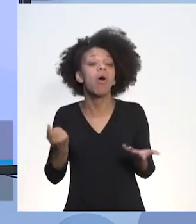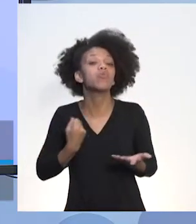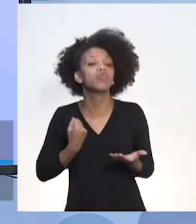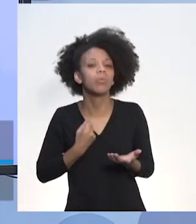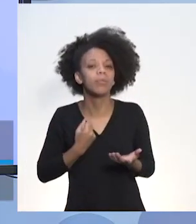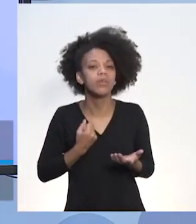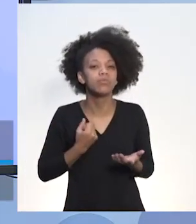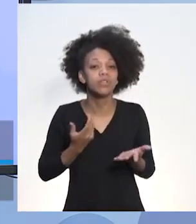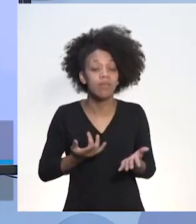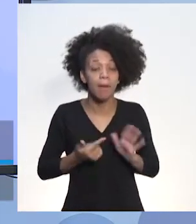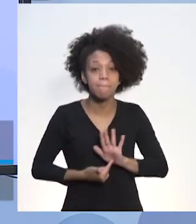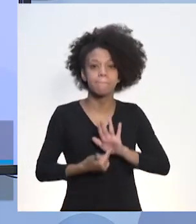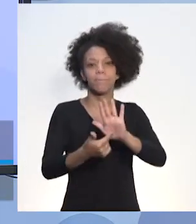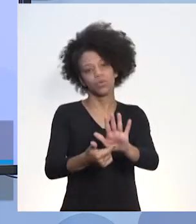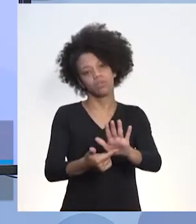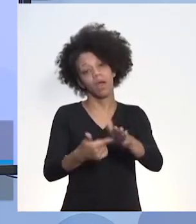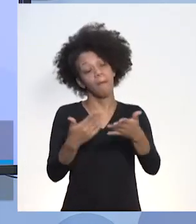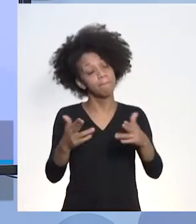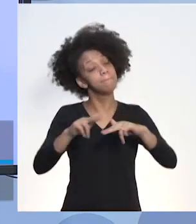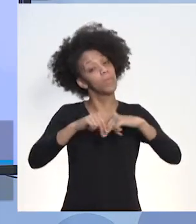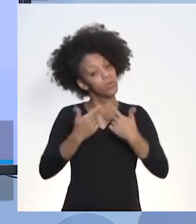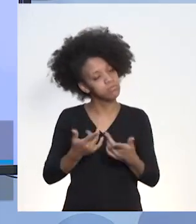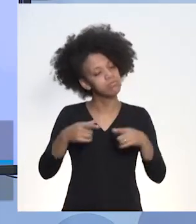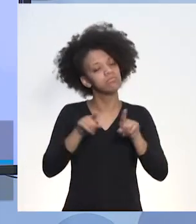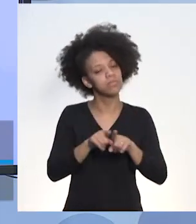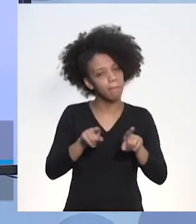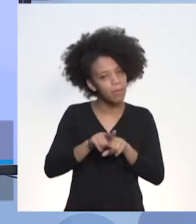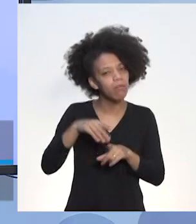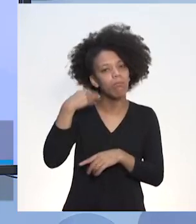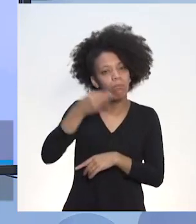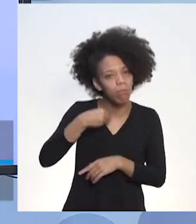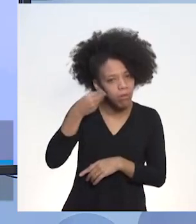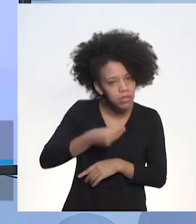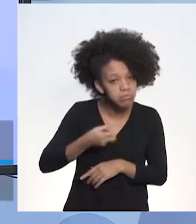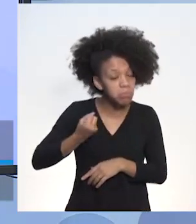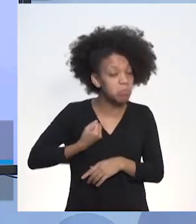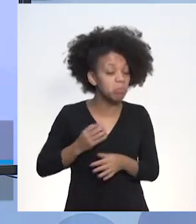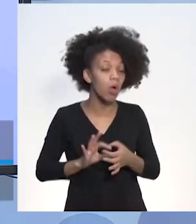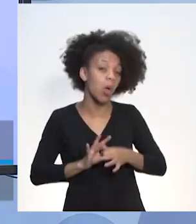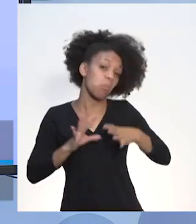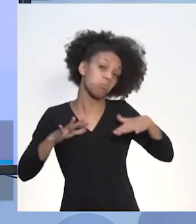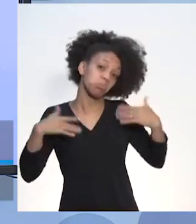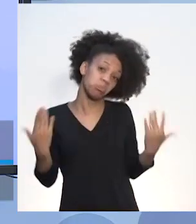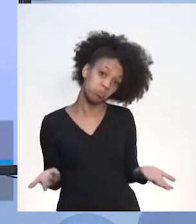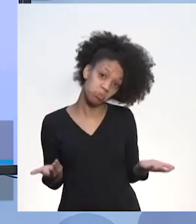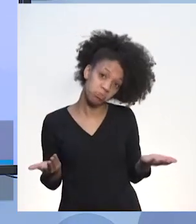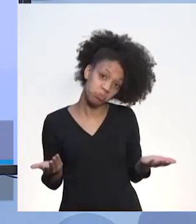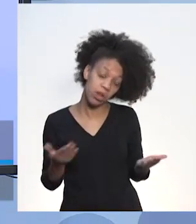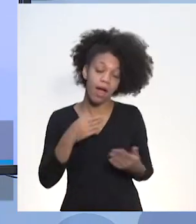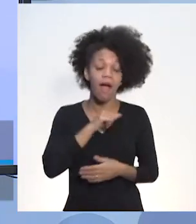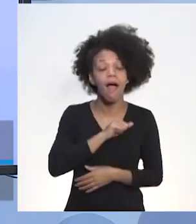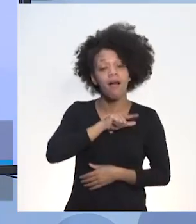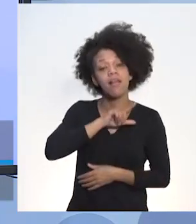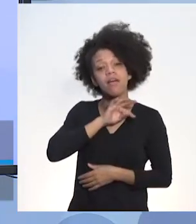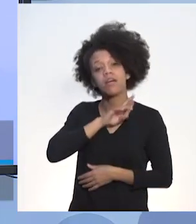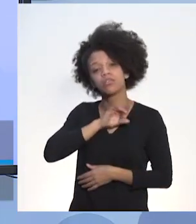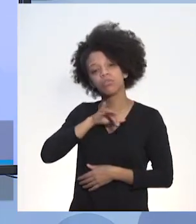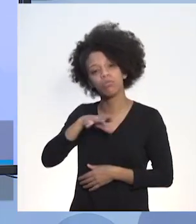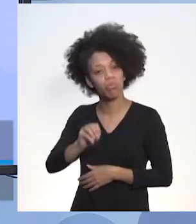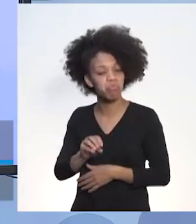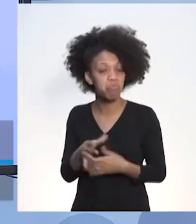para cima. Por isso que ele é chamado também de um experimento aleatório. Eu não tenho